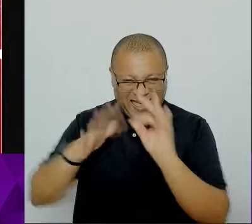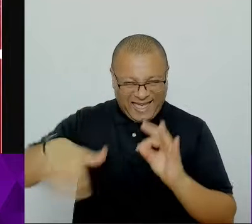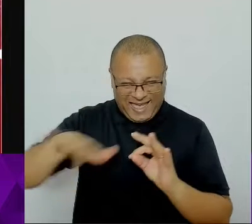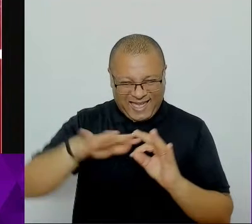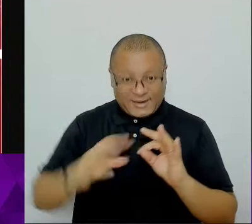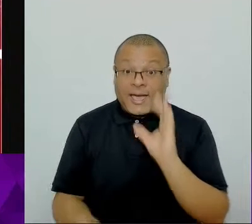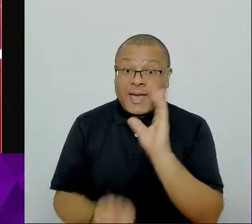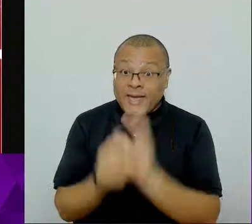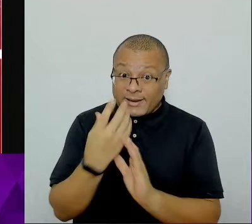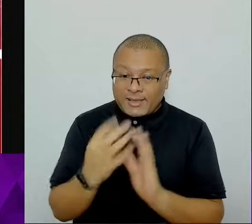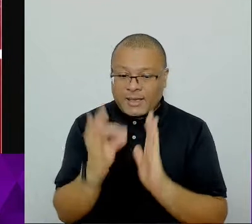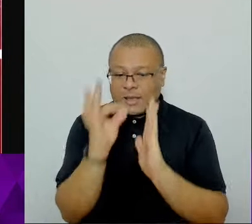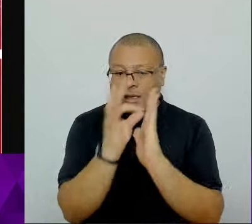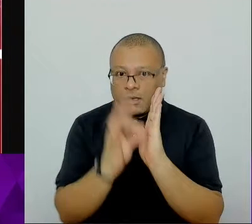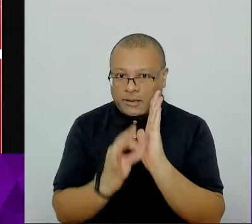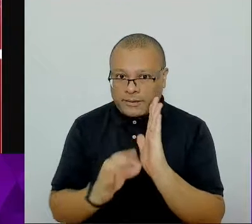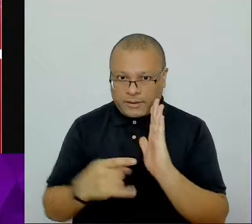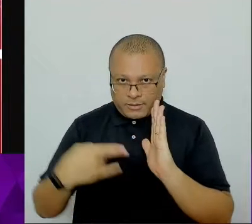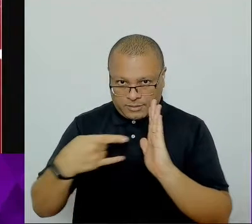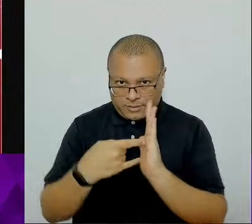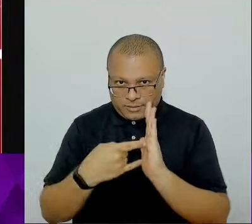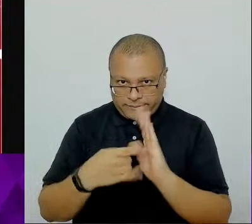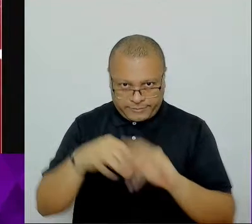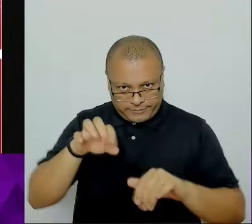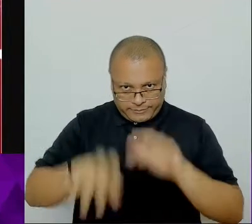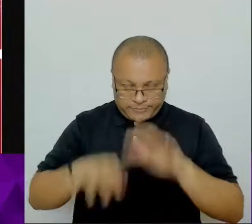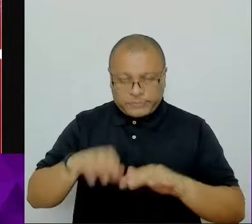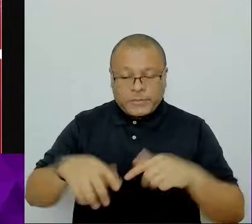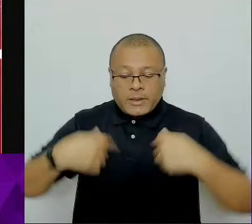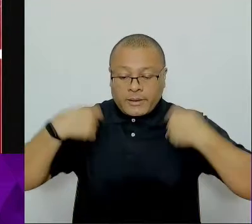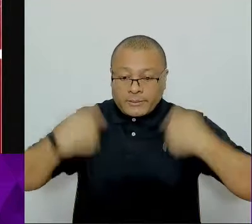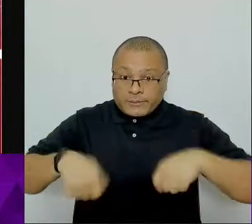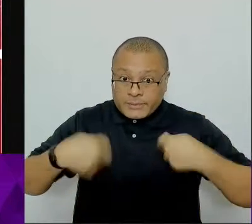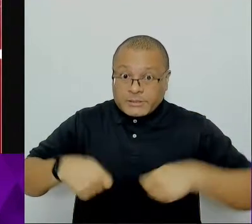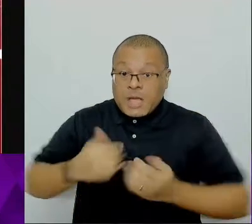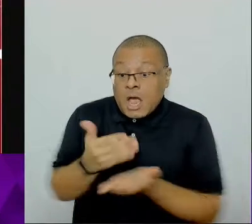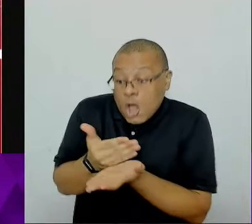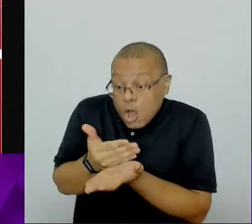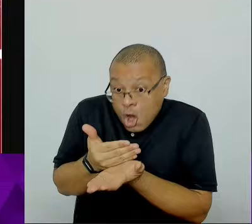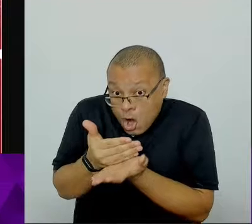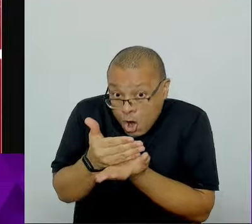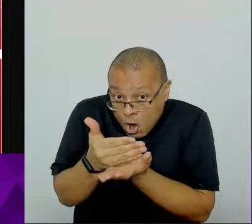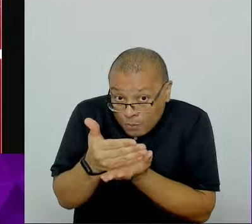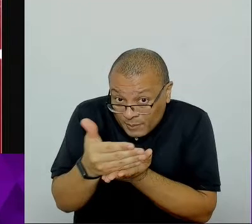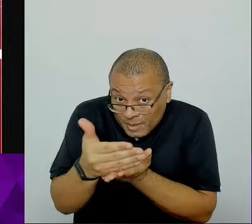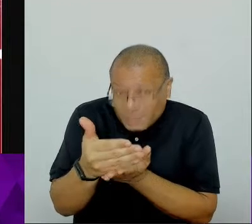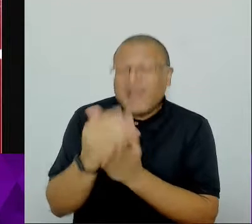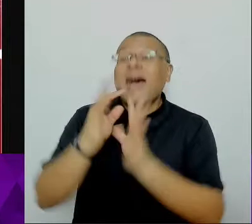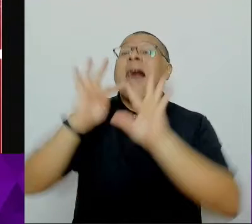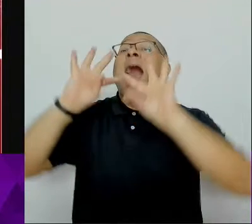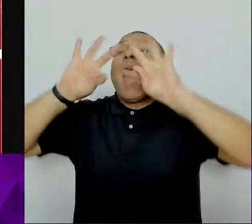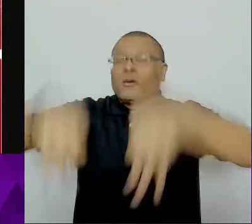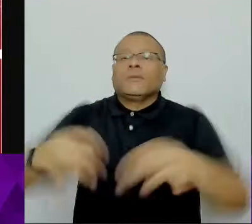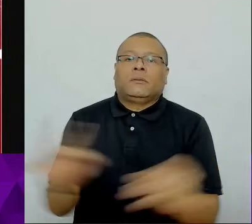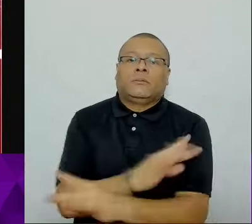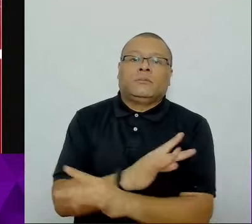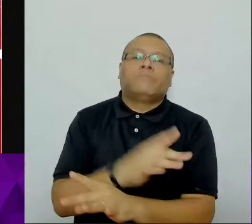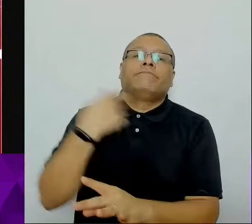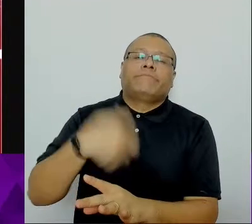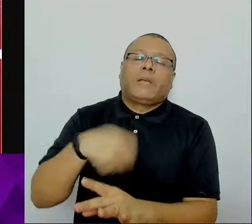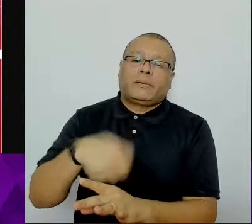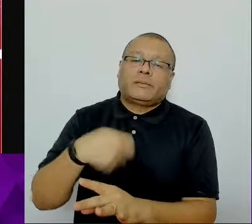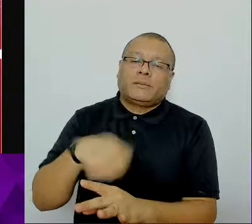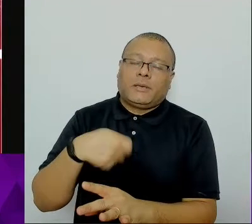de software, precisamos ter é a capacidade de terminar o que a gente começa. É o que eu chamo aqui dentro desses passos, que é